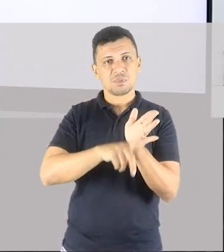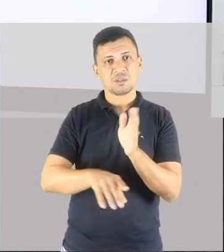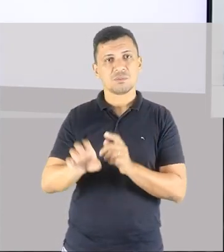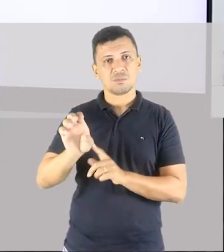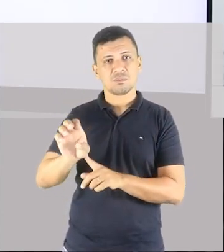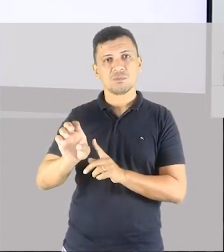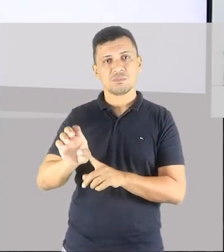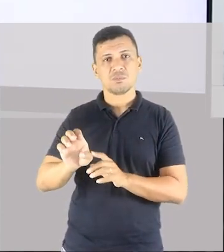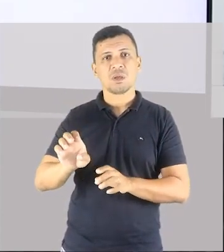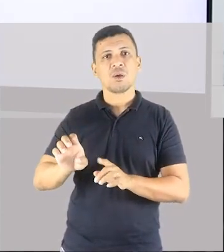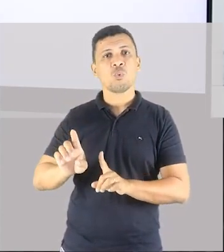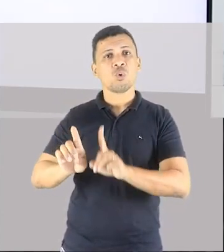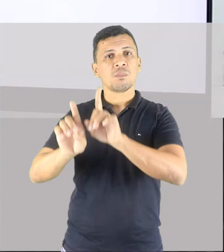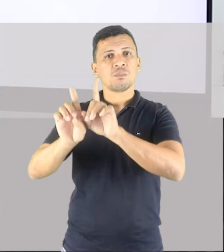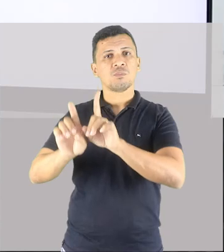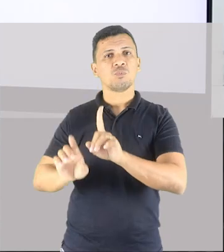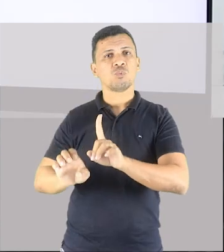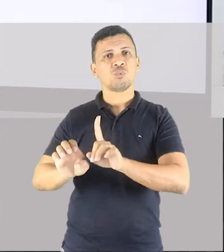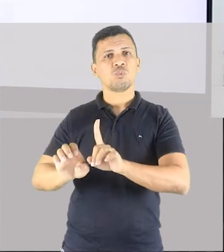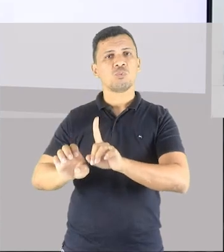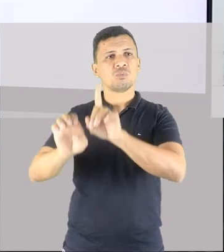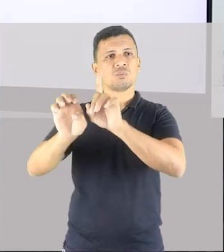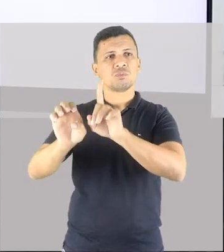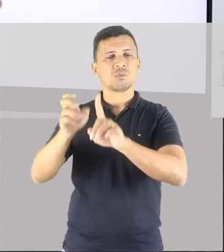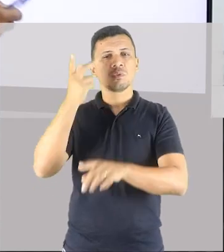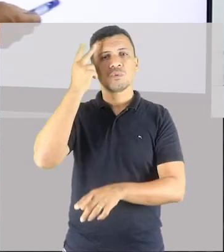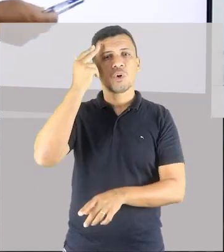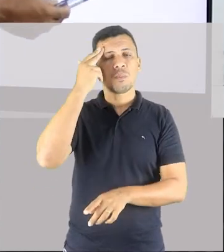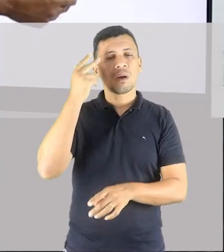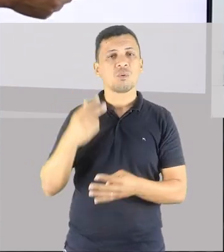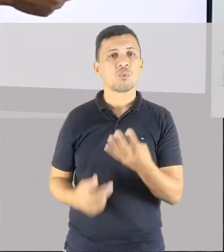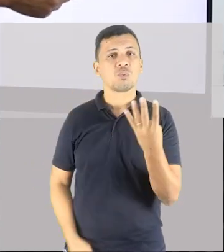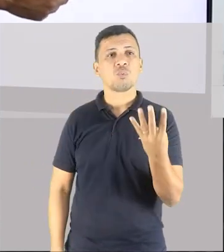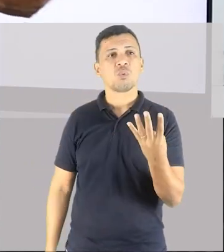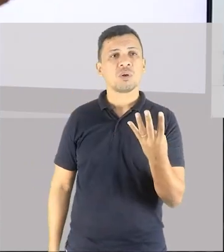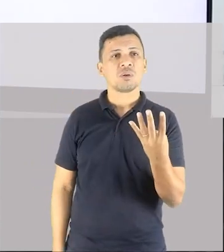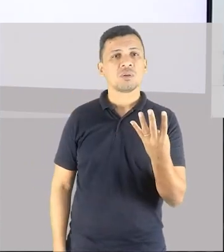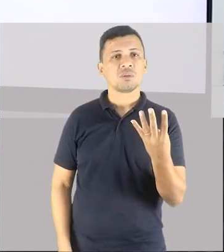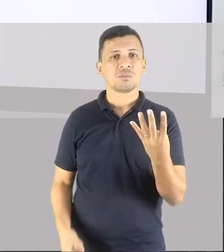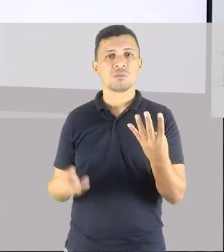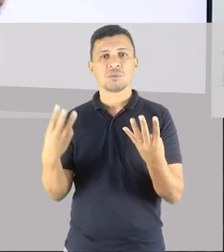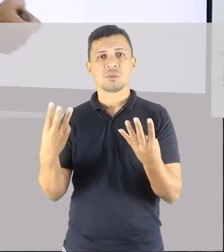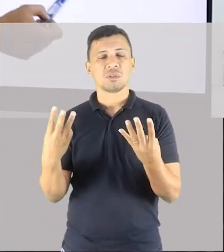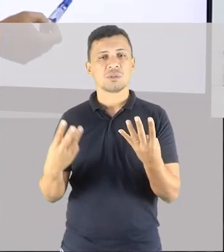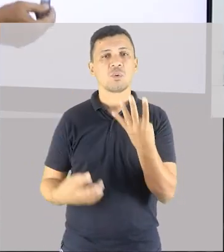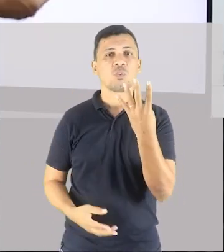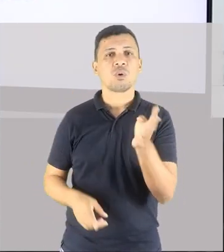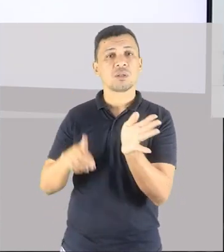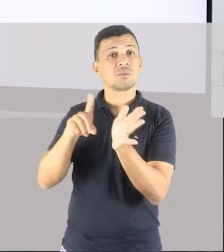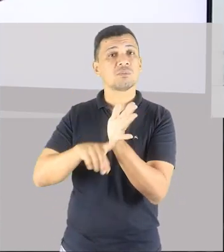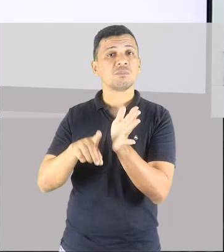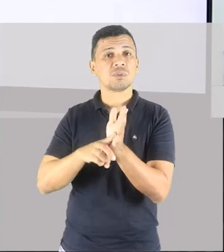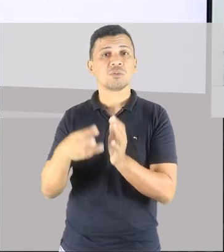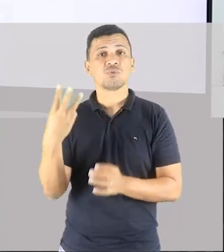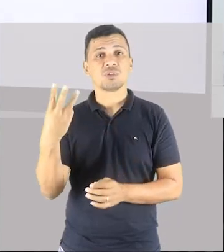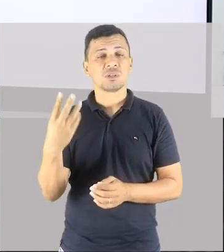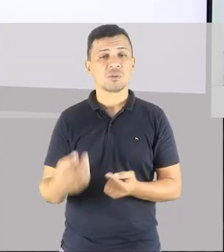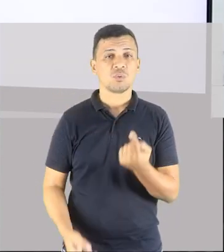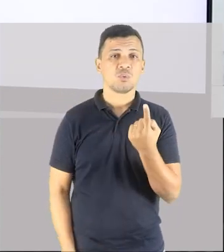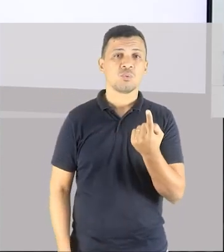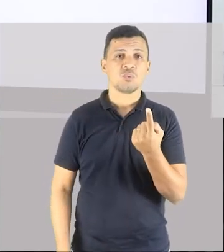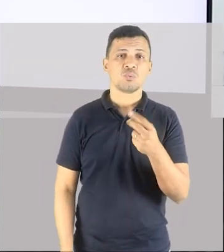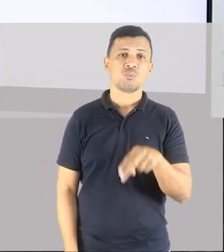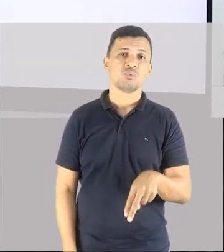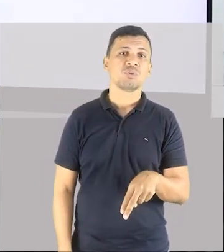empuxo. Qual é o peso normal dele aqui, ó? 4. Quanto foi que deu o empuxo? Deu 3. 4 menos 3, 1 newton, que é o